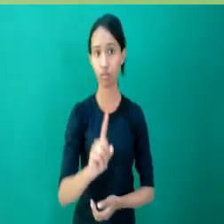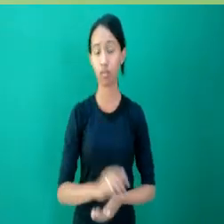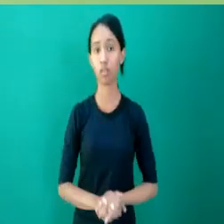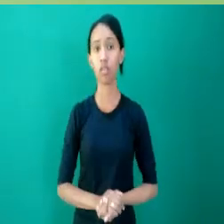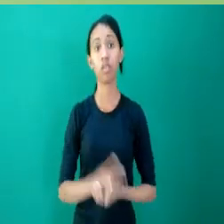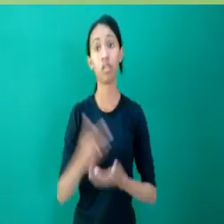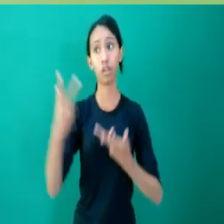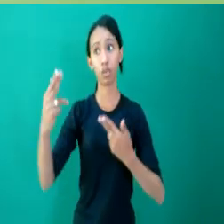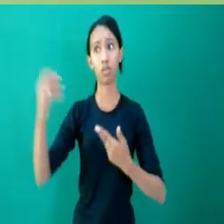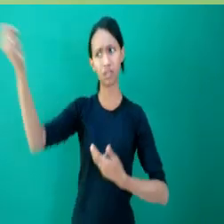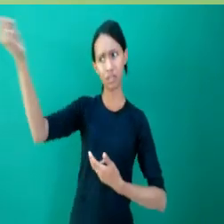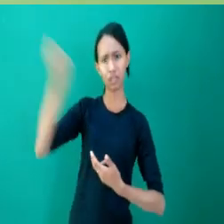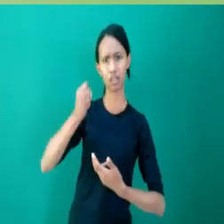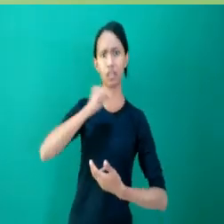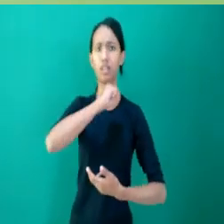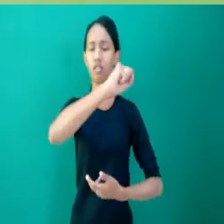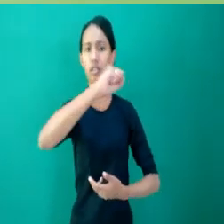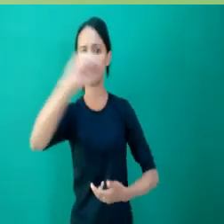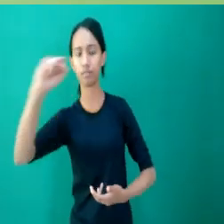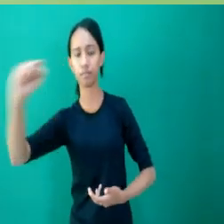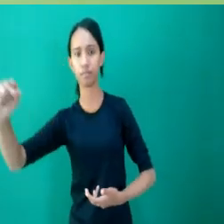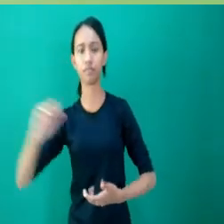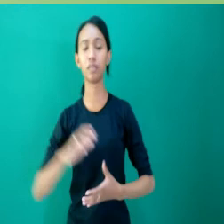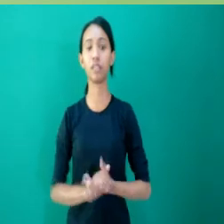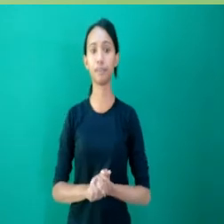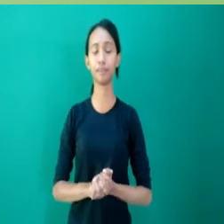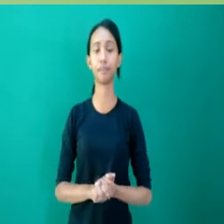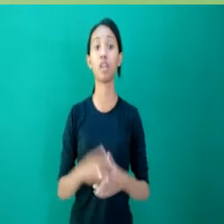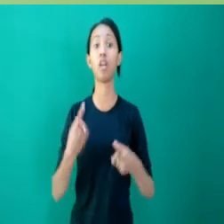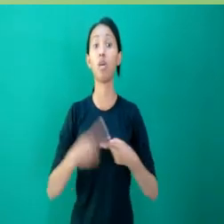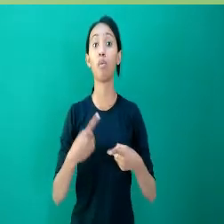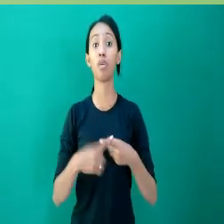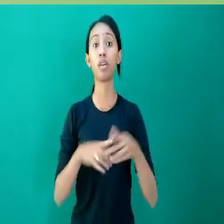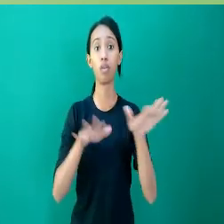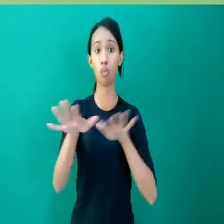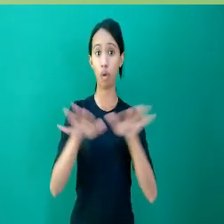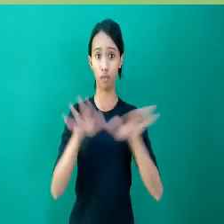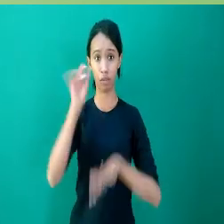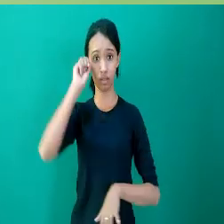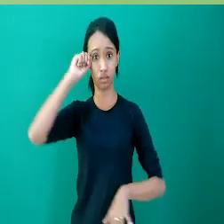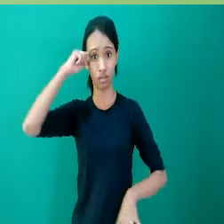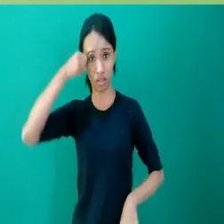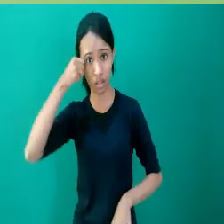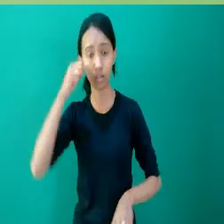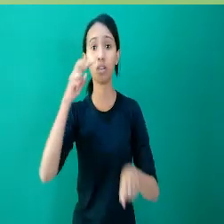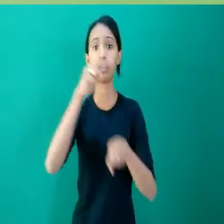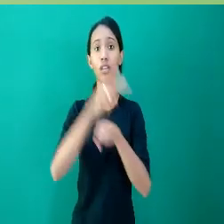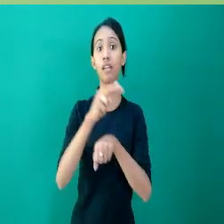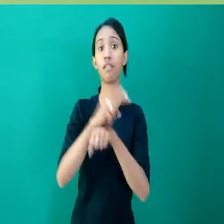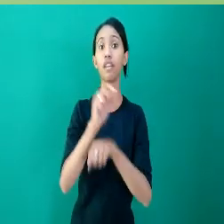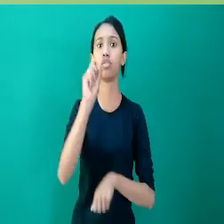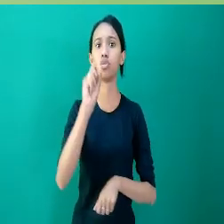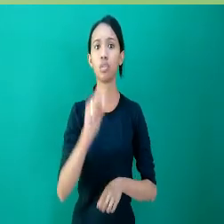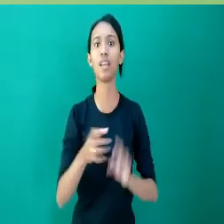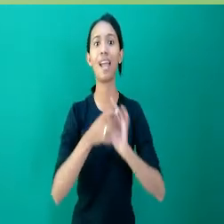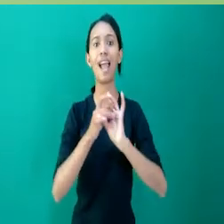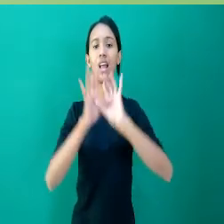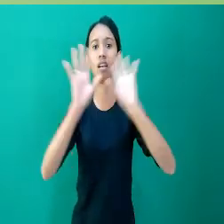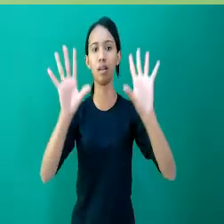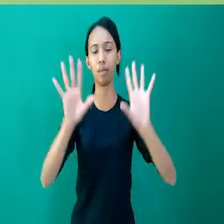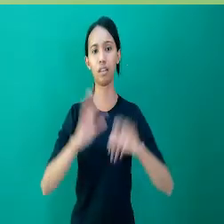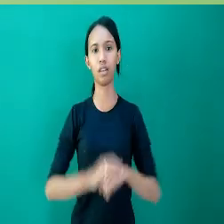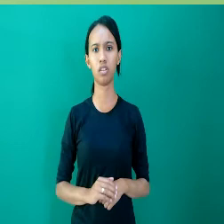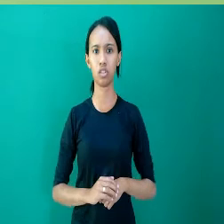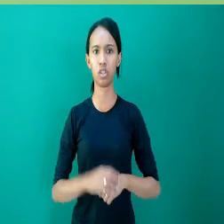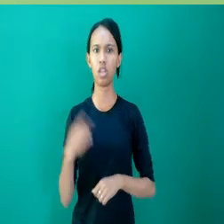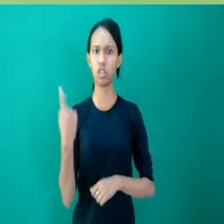matar. Porque o movimento negro é um movimento em defesa da democracia. Nós não defendemos ditadura nem